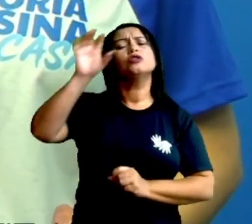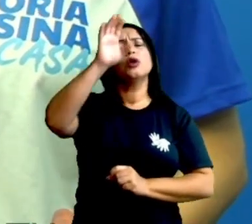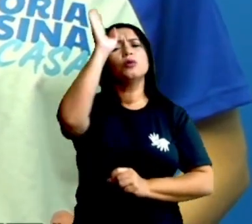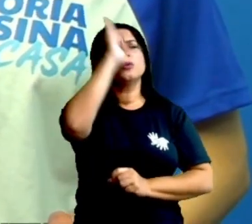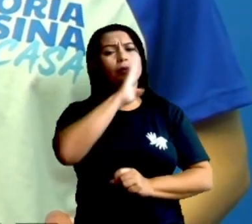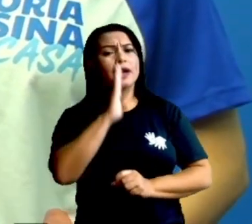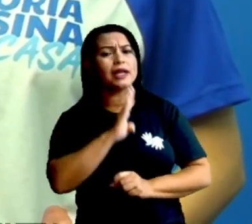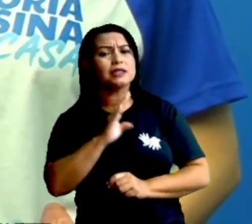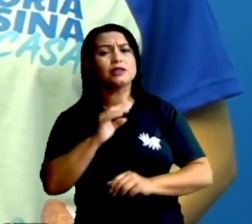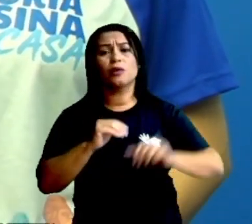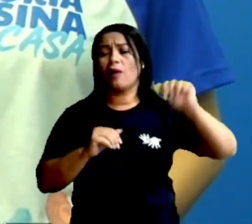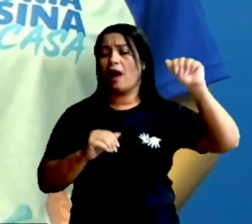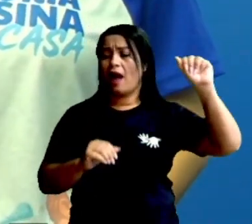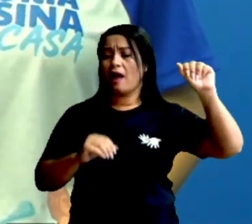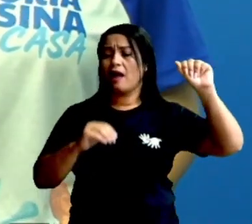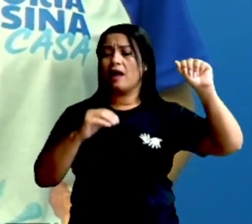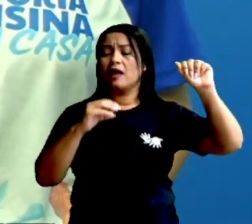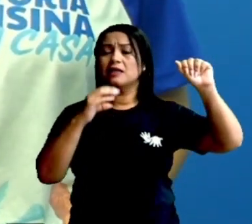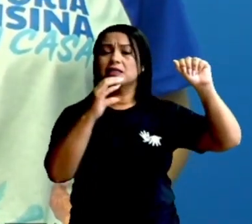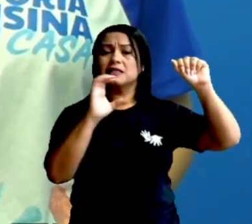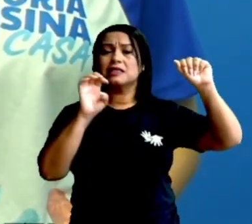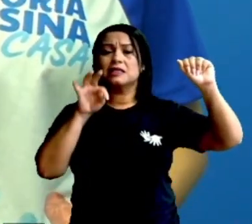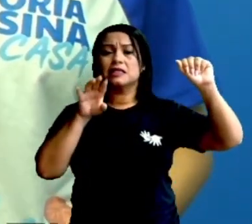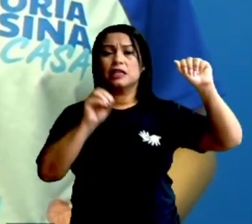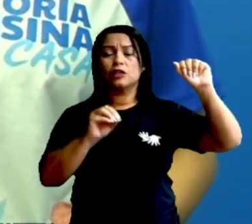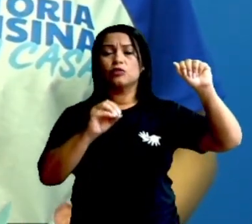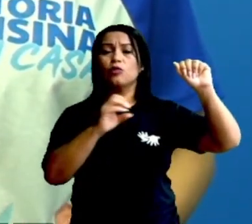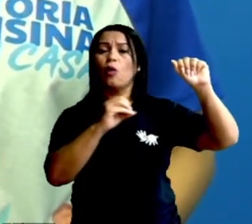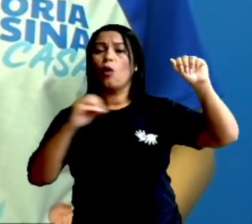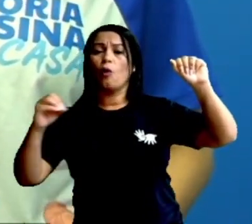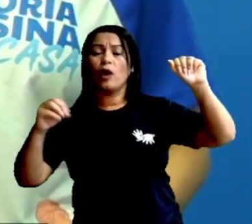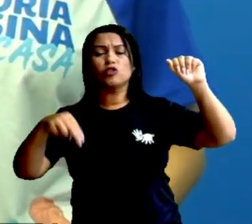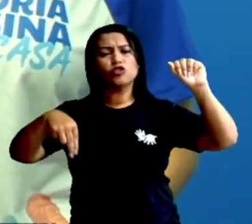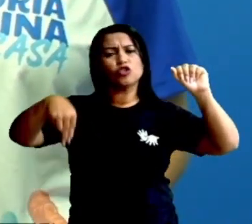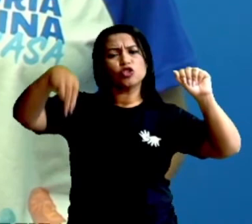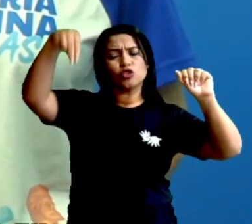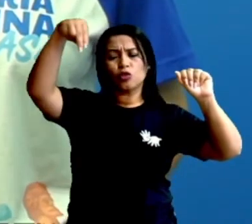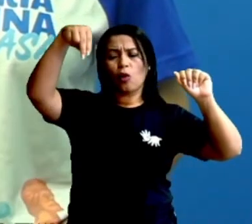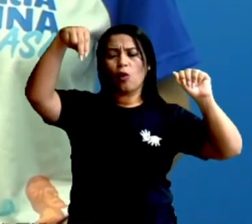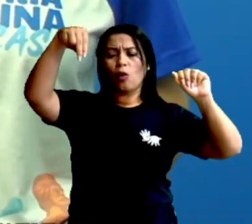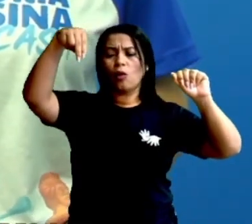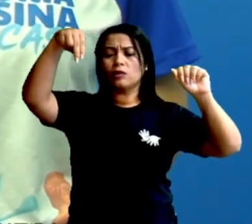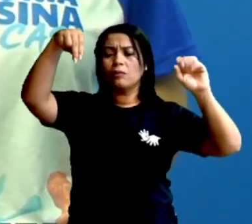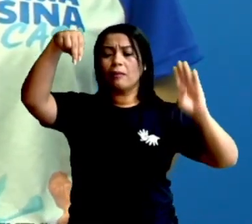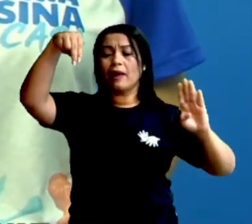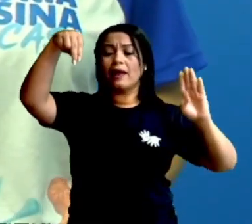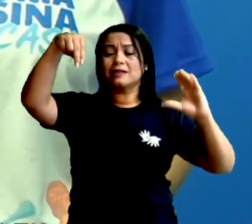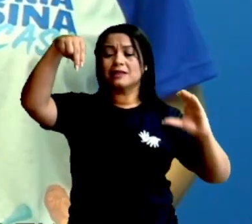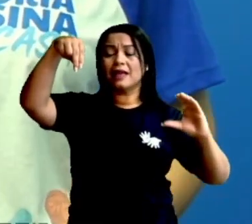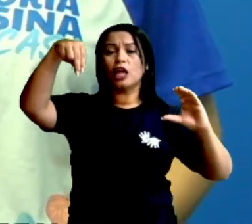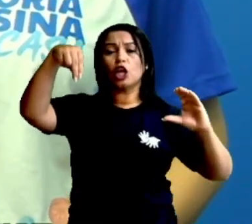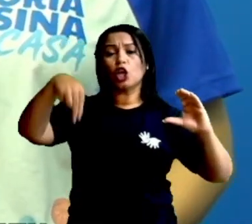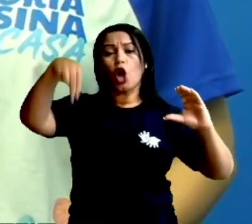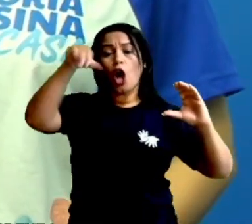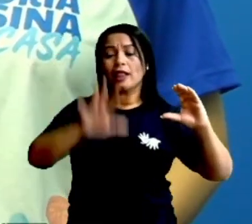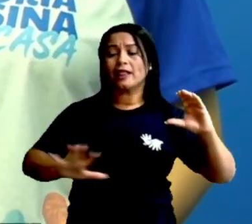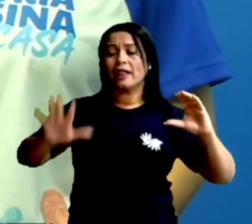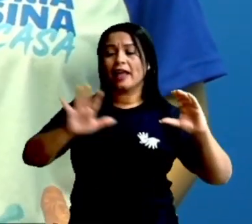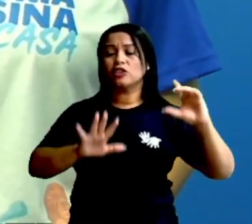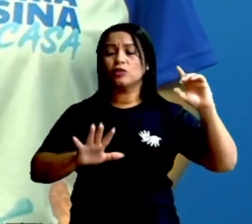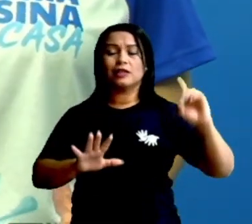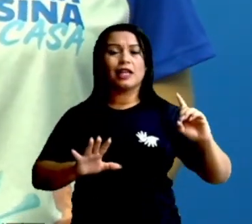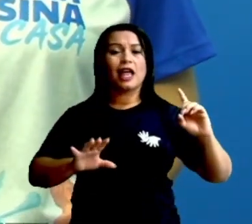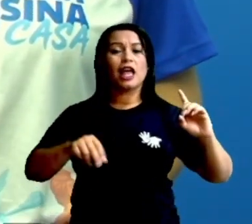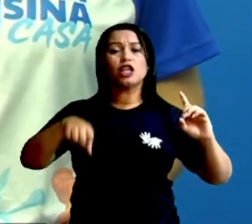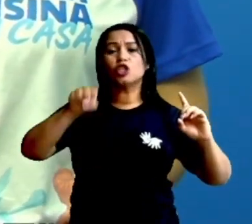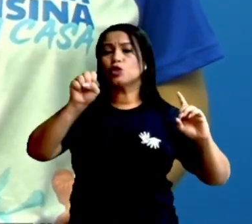Foi letra A, Centro-Oeste, letra B, Norte, letra C, Nordeste ou letra